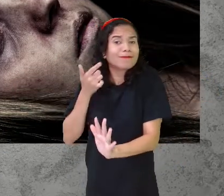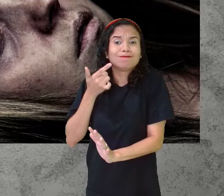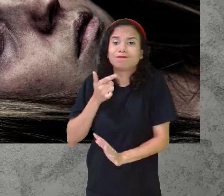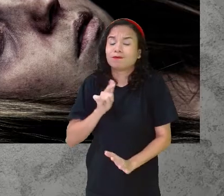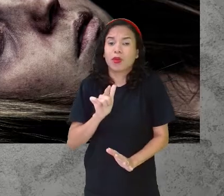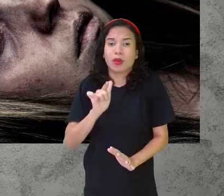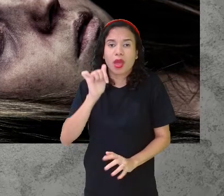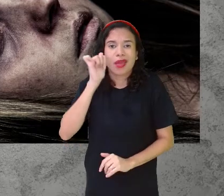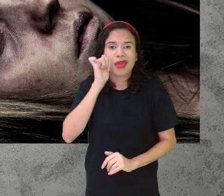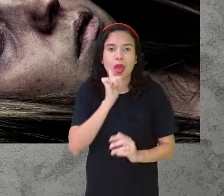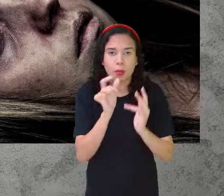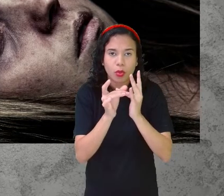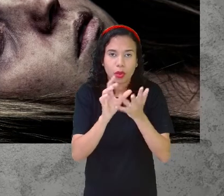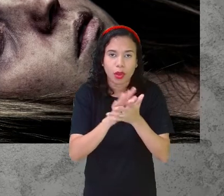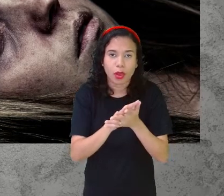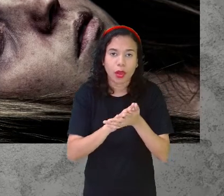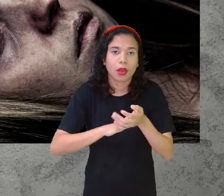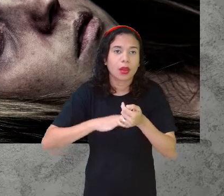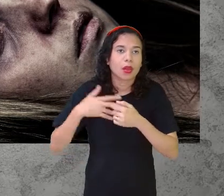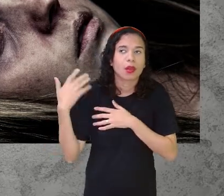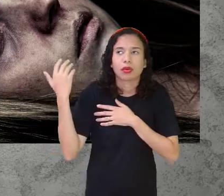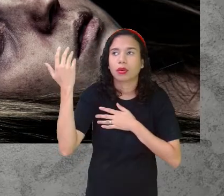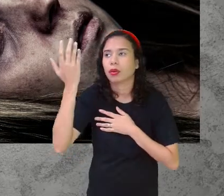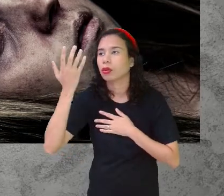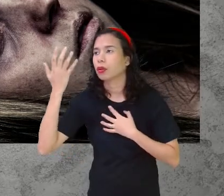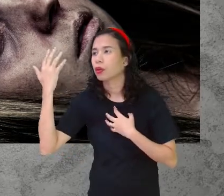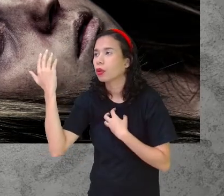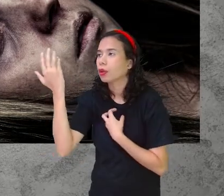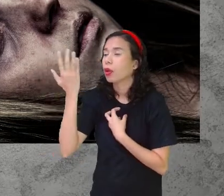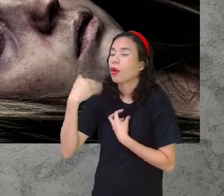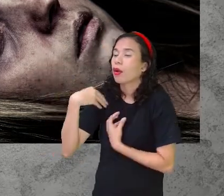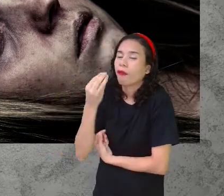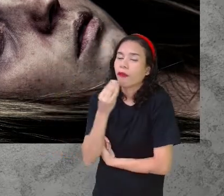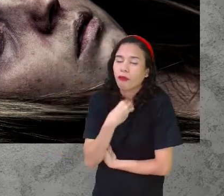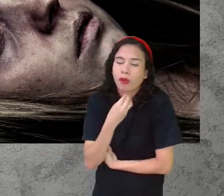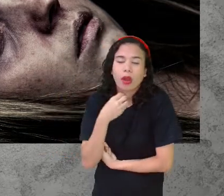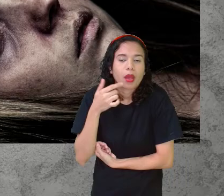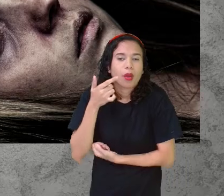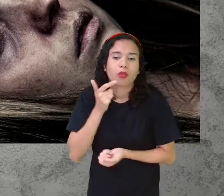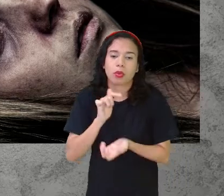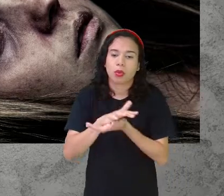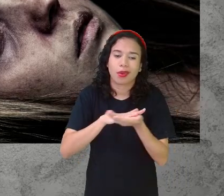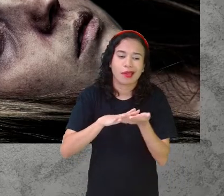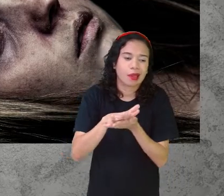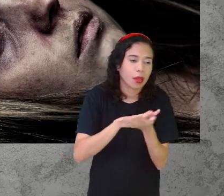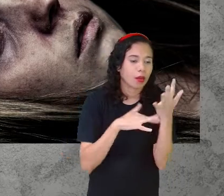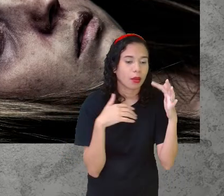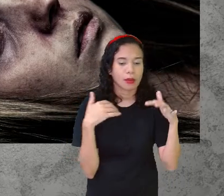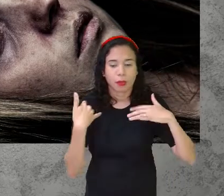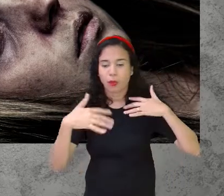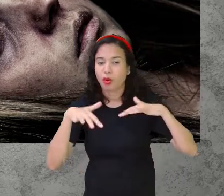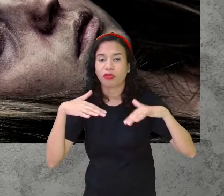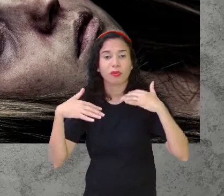Alicia se esvaía em delírios de anemia. Mal conseguia mexer a cabeça e não quis